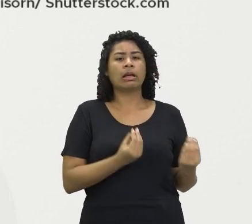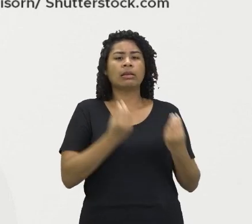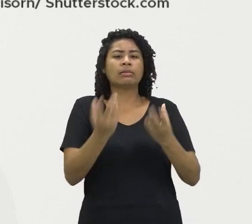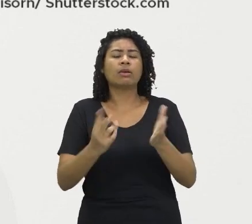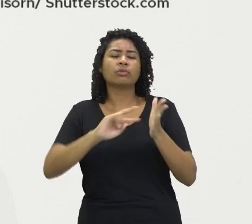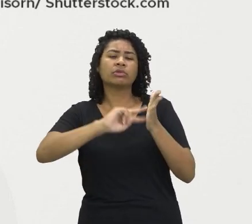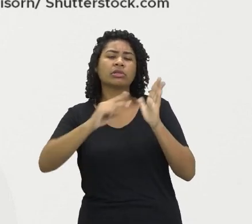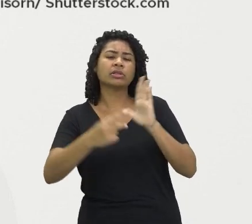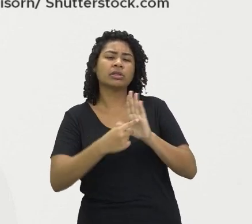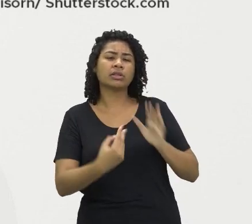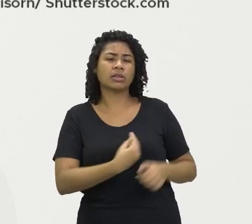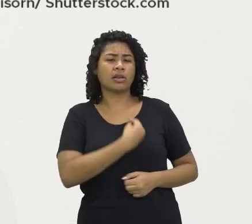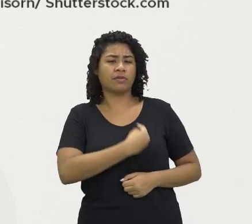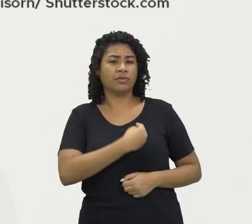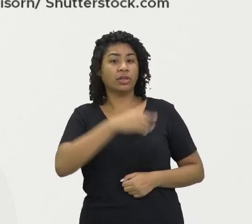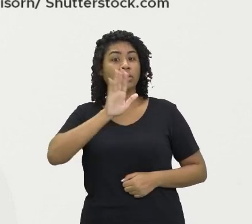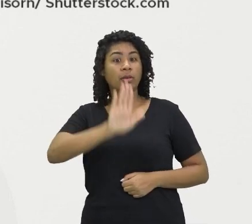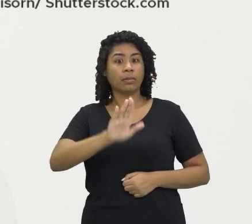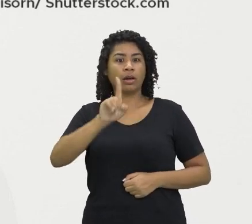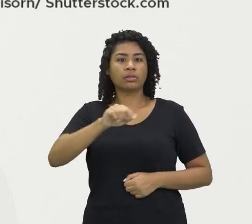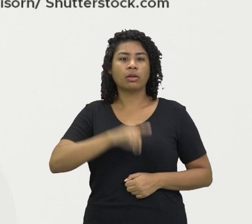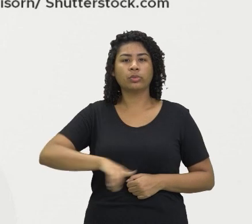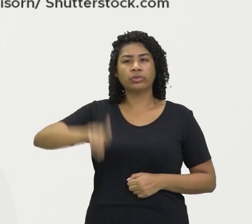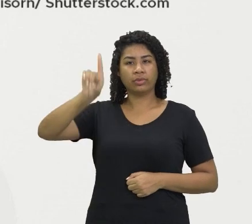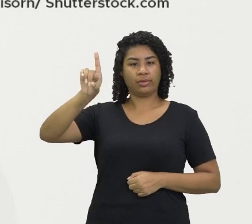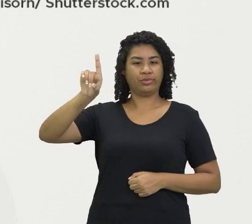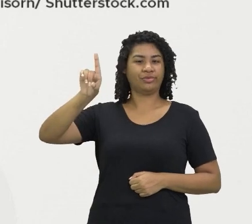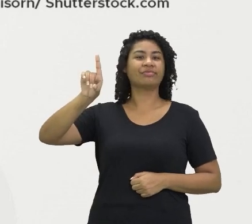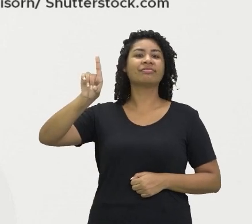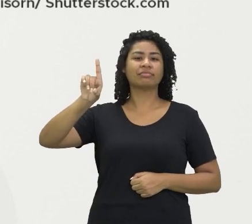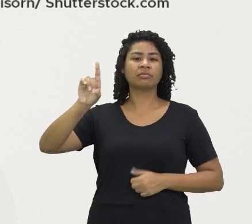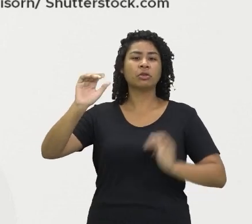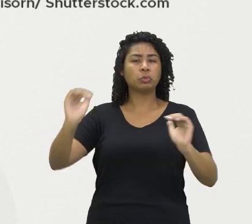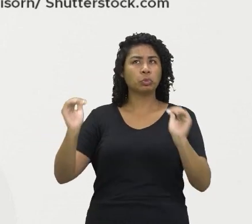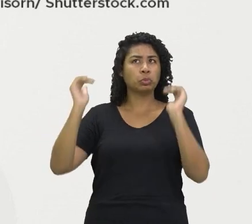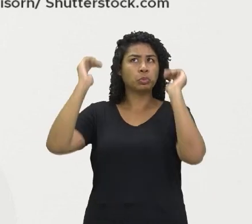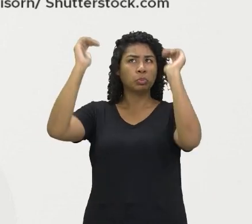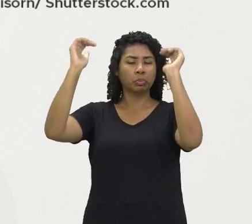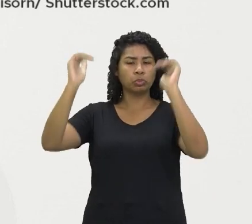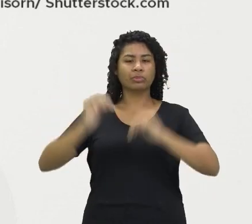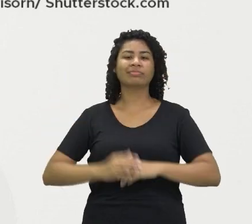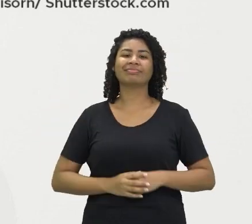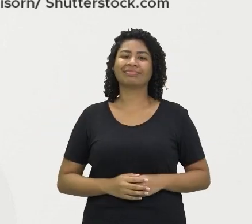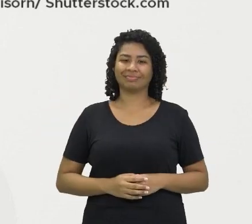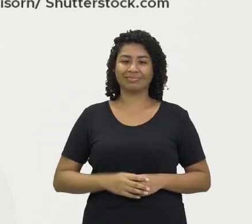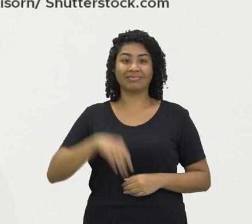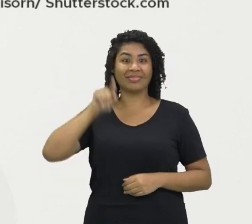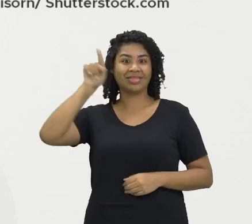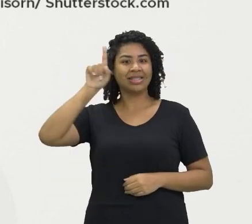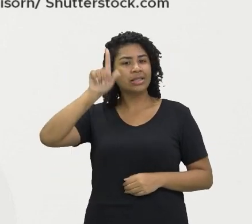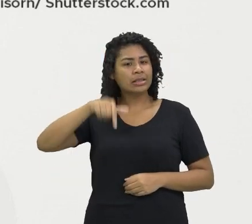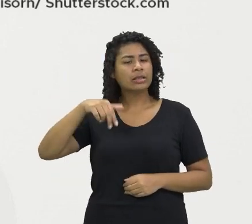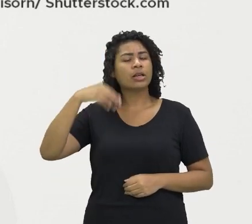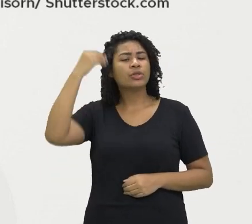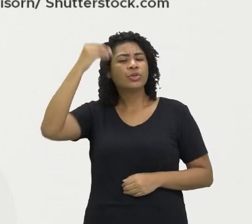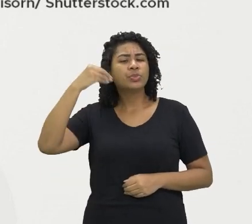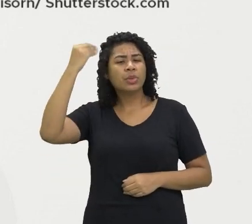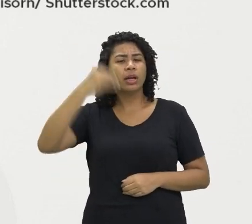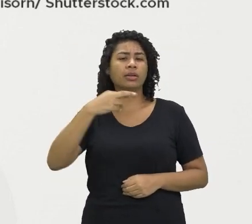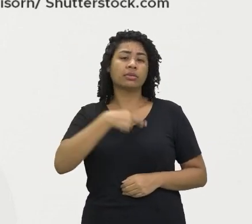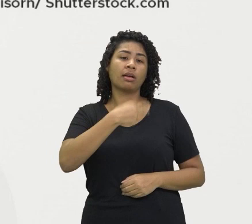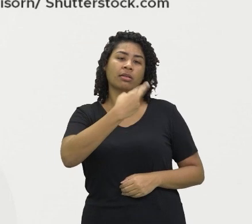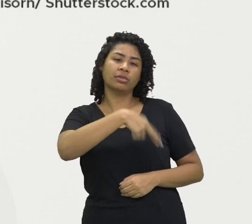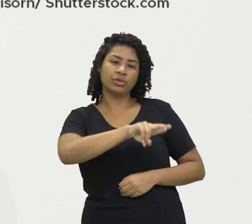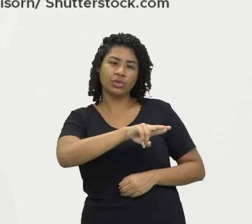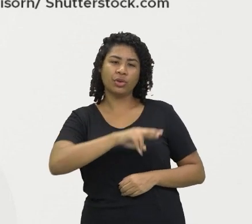vida através da ligação com Deus, com o transcendente. É uma experiência religiosa de algumas